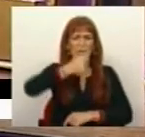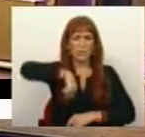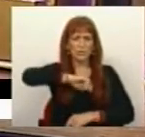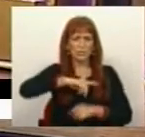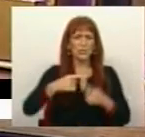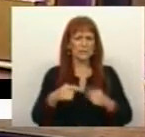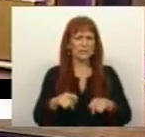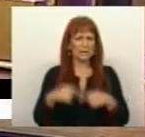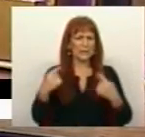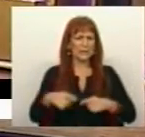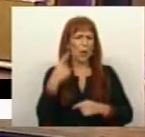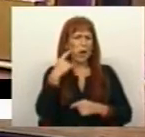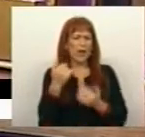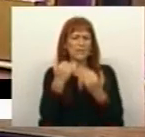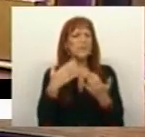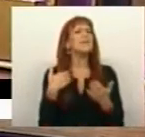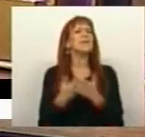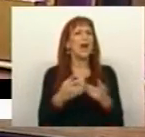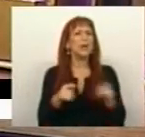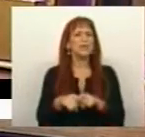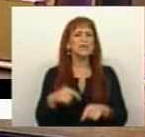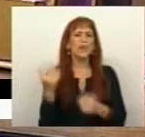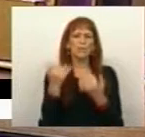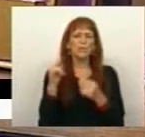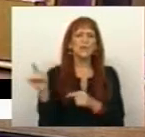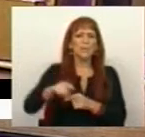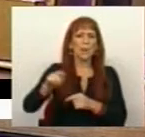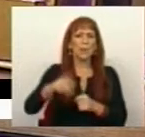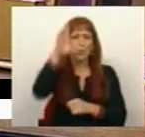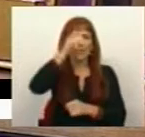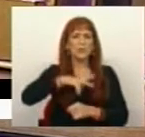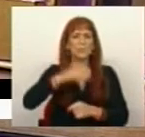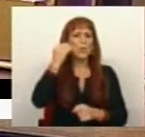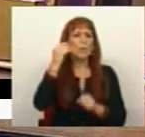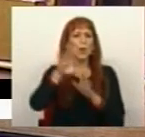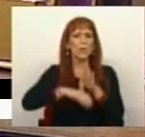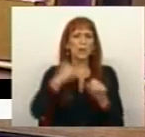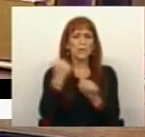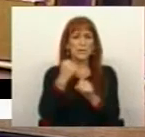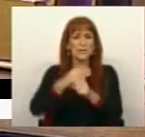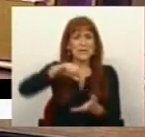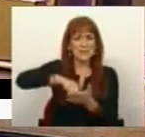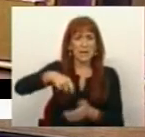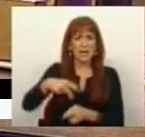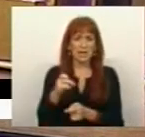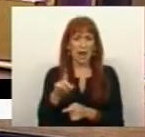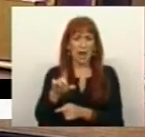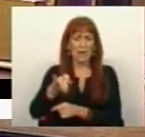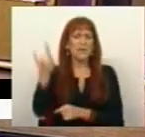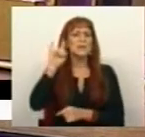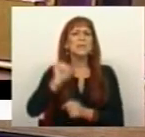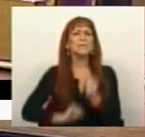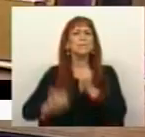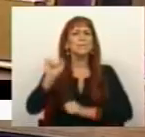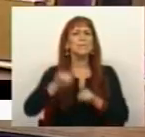espanhol tem prestado informações regulares ao Governo português sobre as condições de funcionamento da central de Almaraz, sobretudo no que se